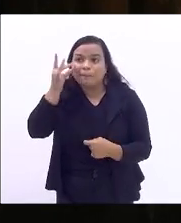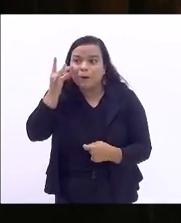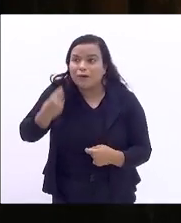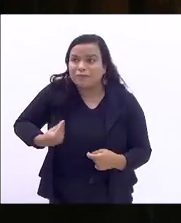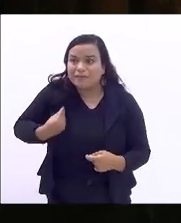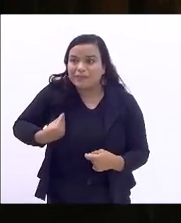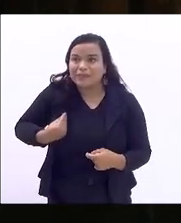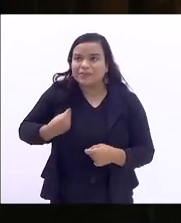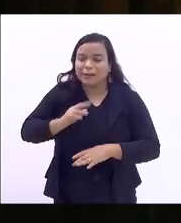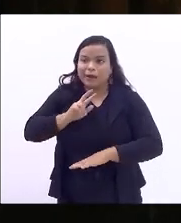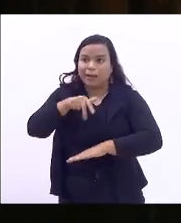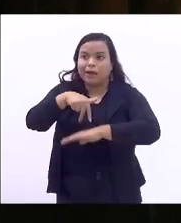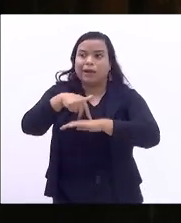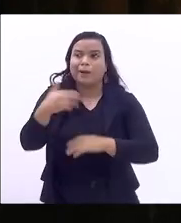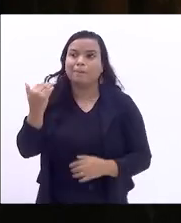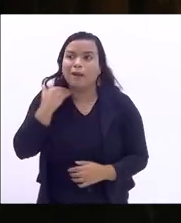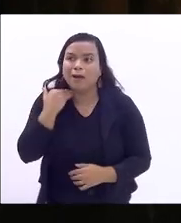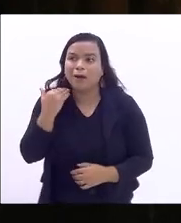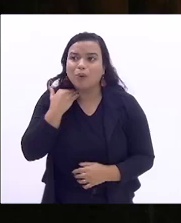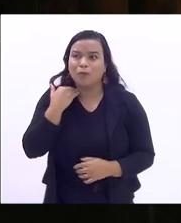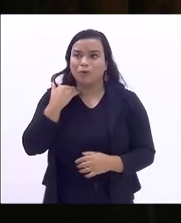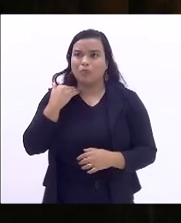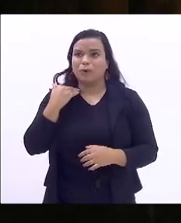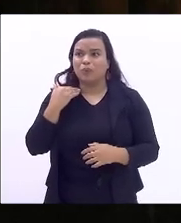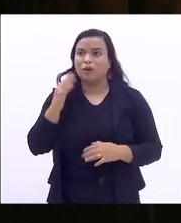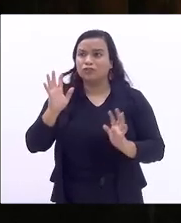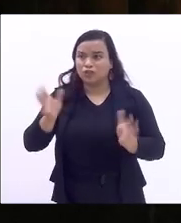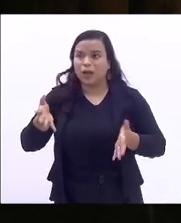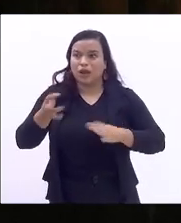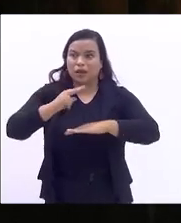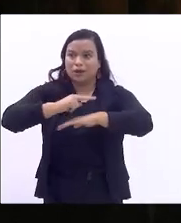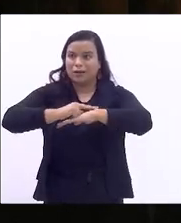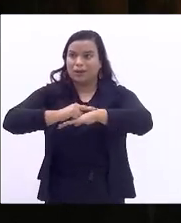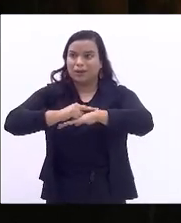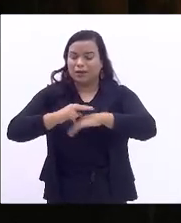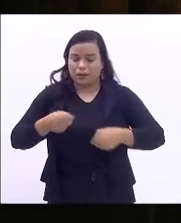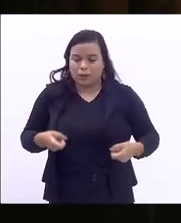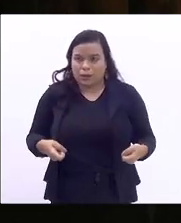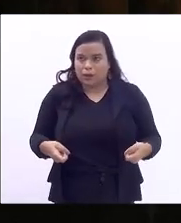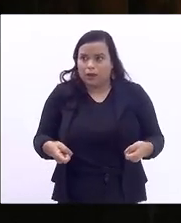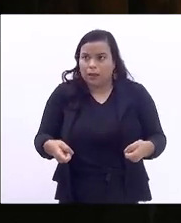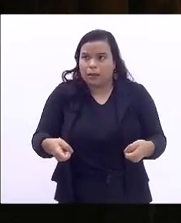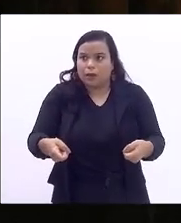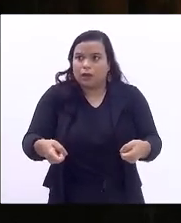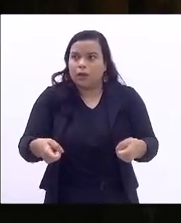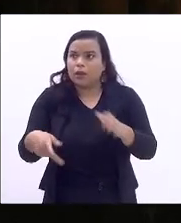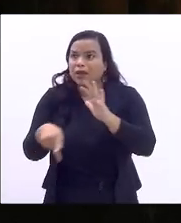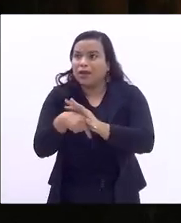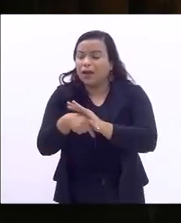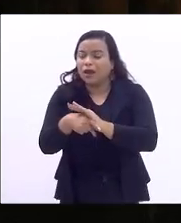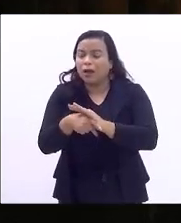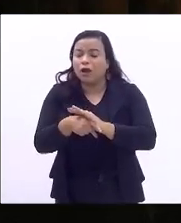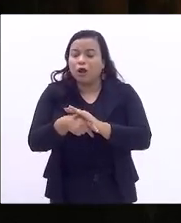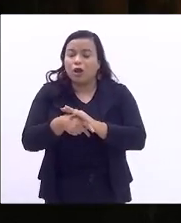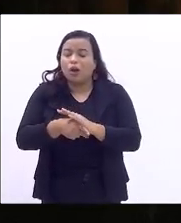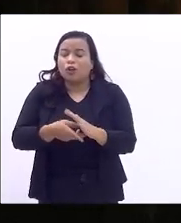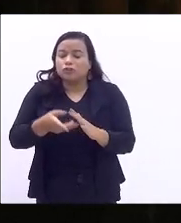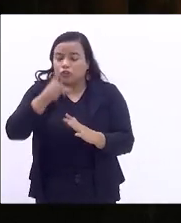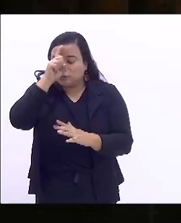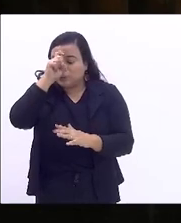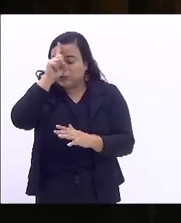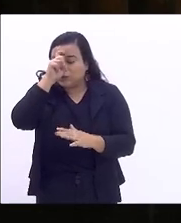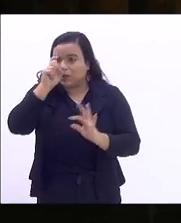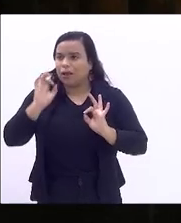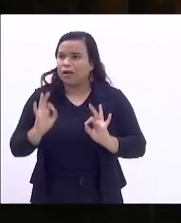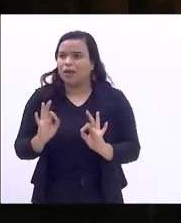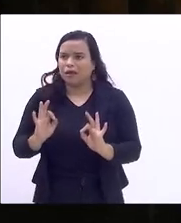numa agência bancária numa maca hospitalar Deputado waldeck Então